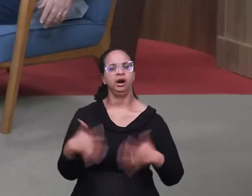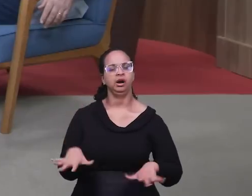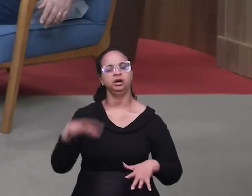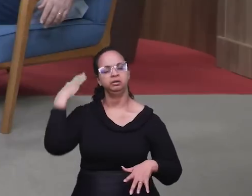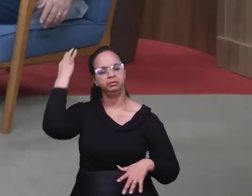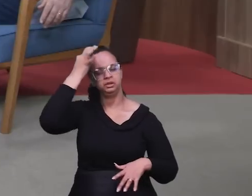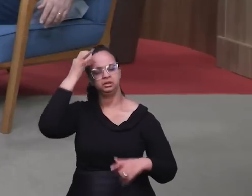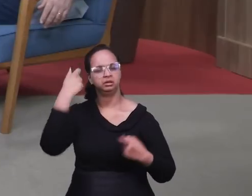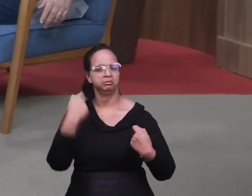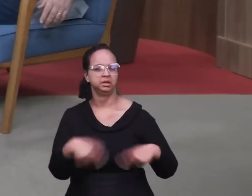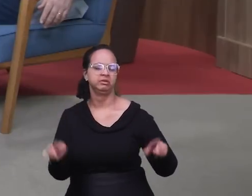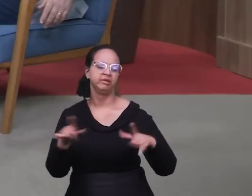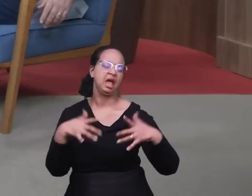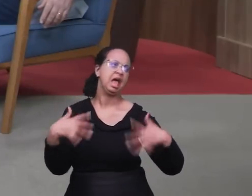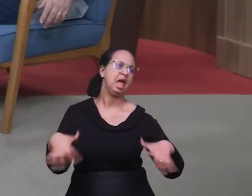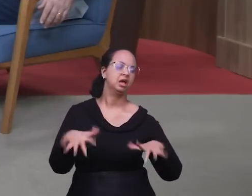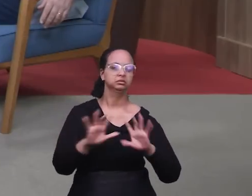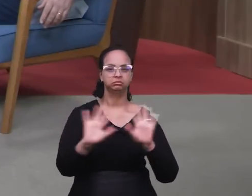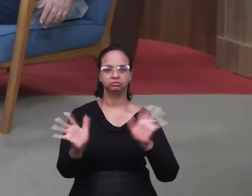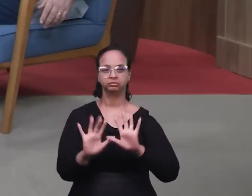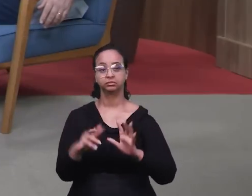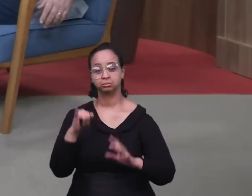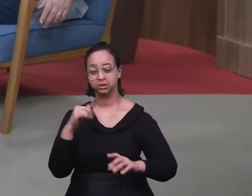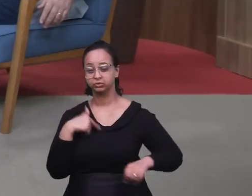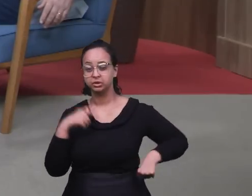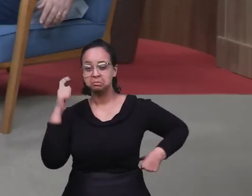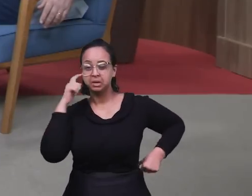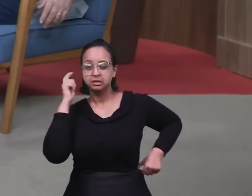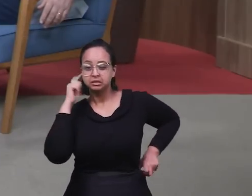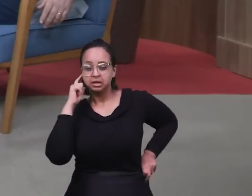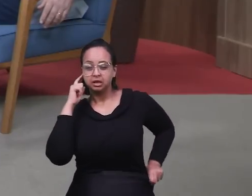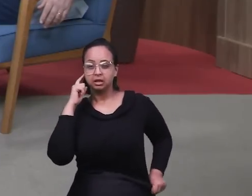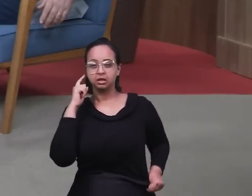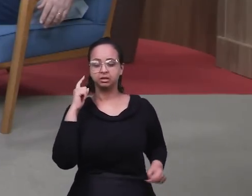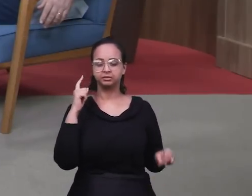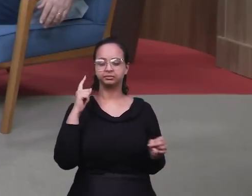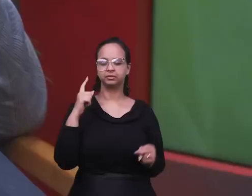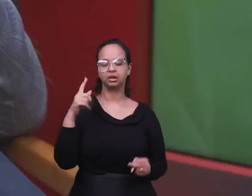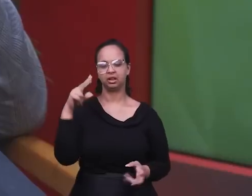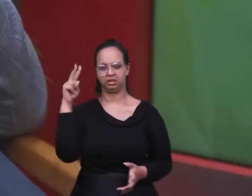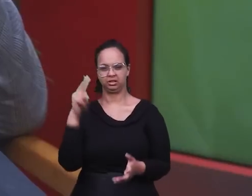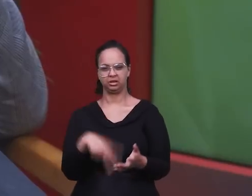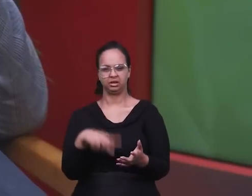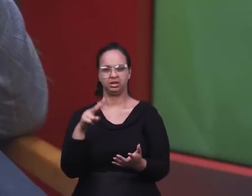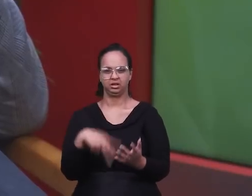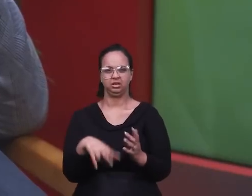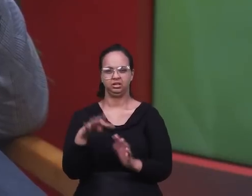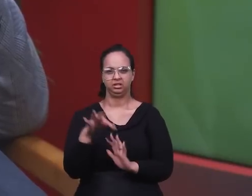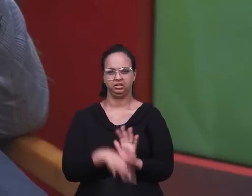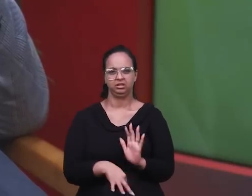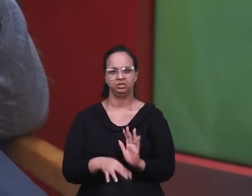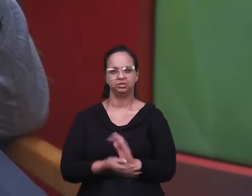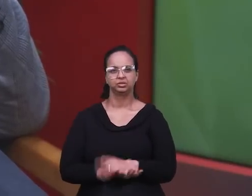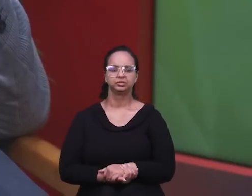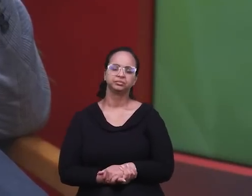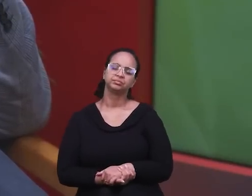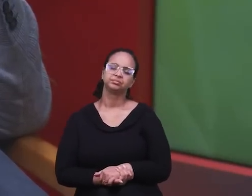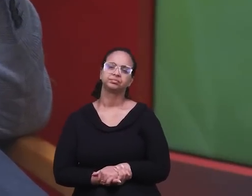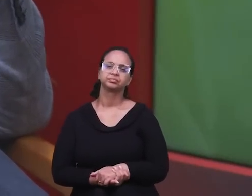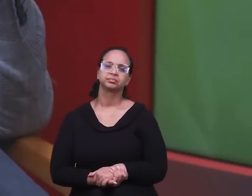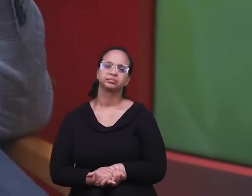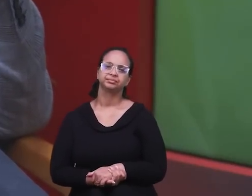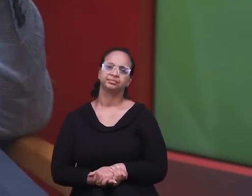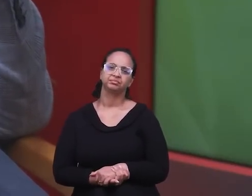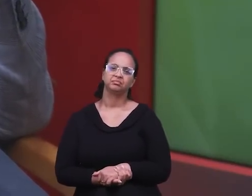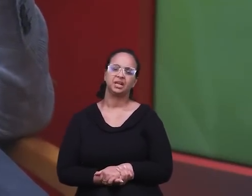dramatizar nada, né? Que o Espírito Santo não precisa disso. Mas se você meditar nesse texto,